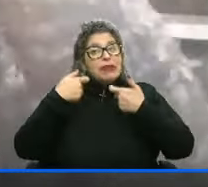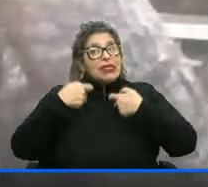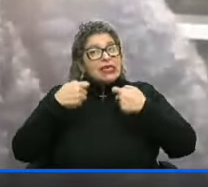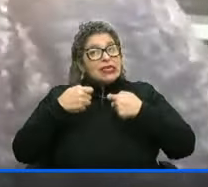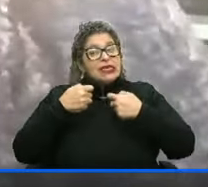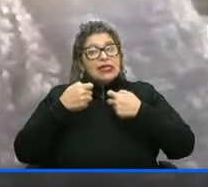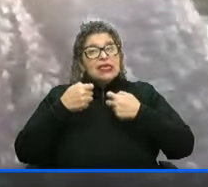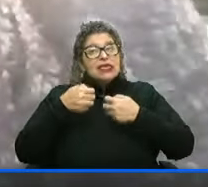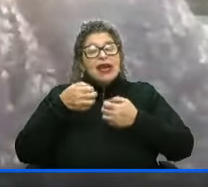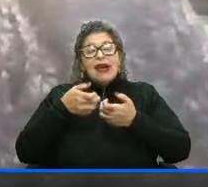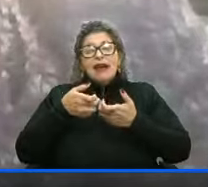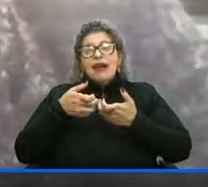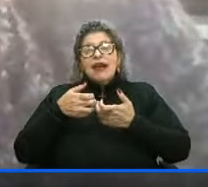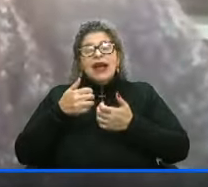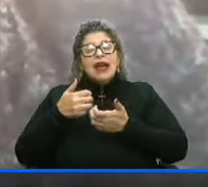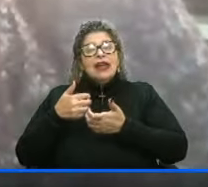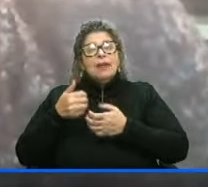crianças,